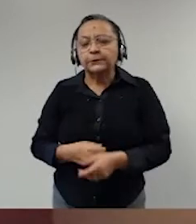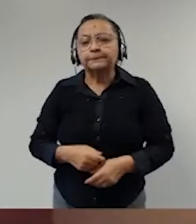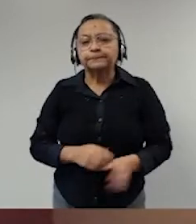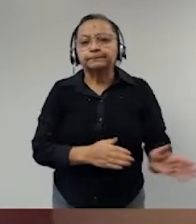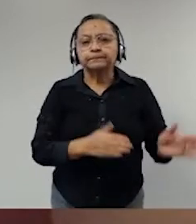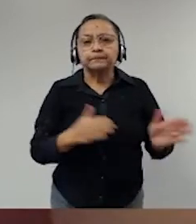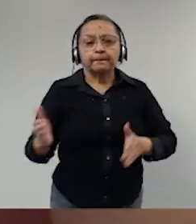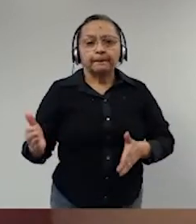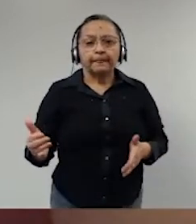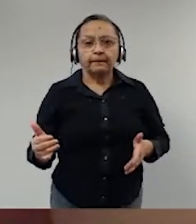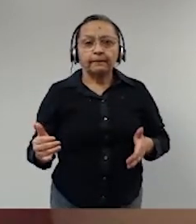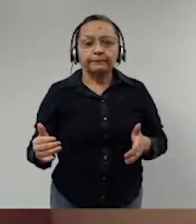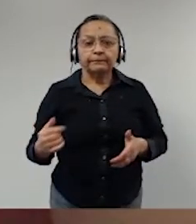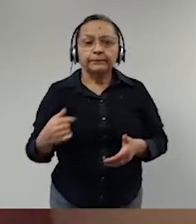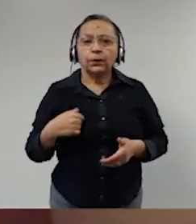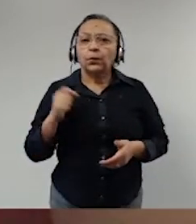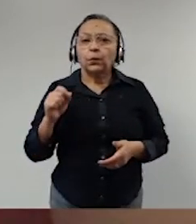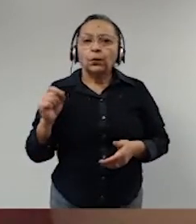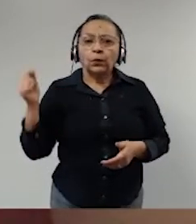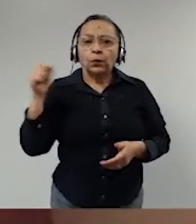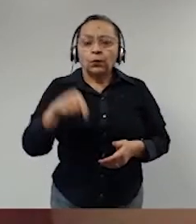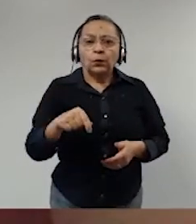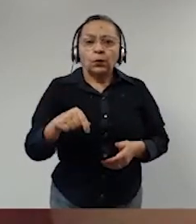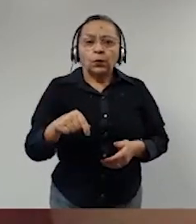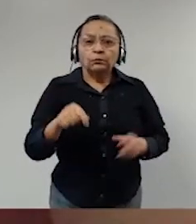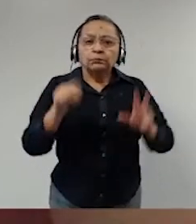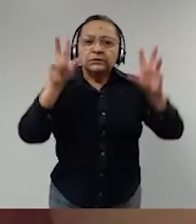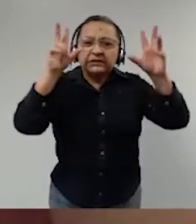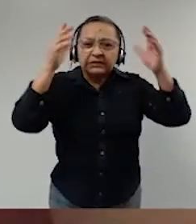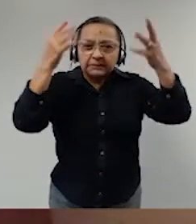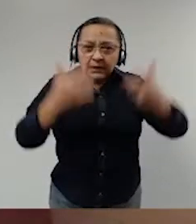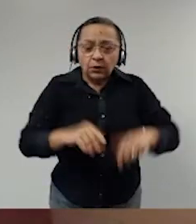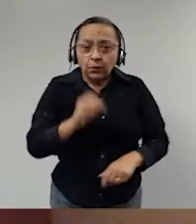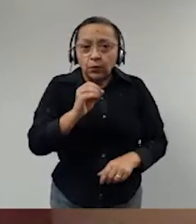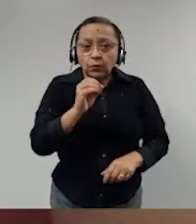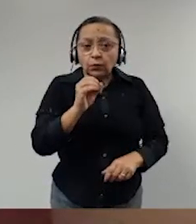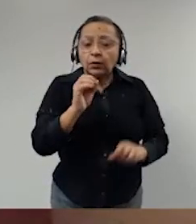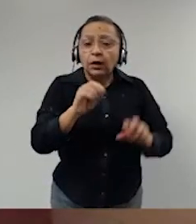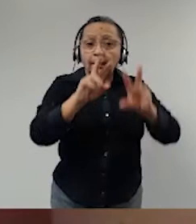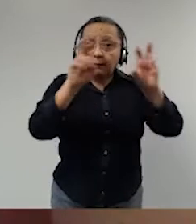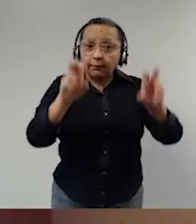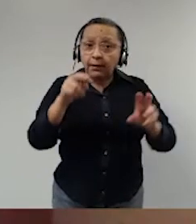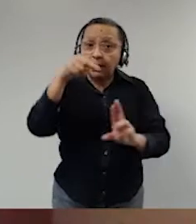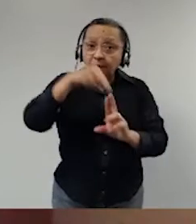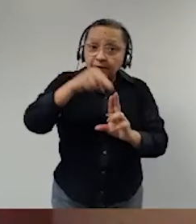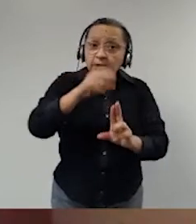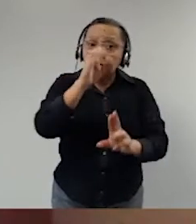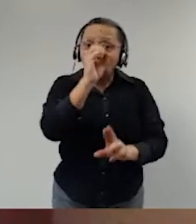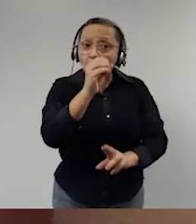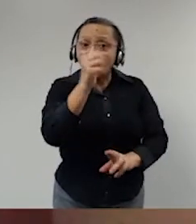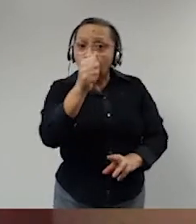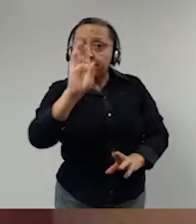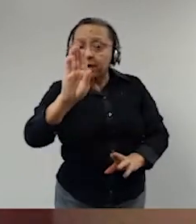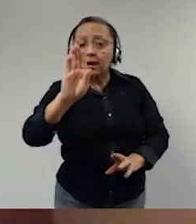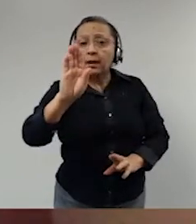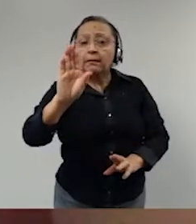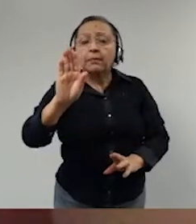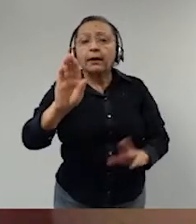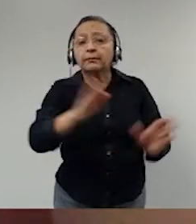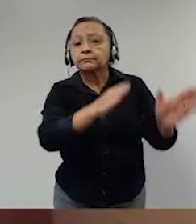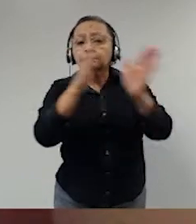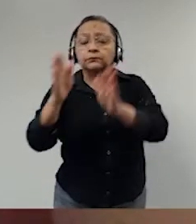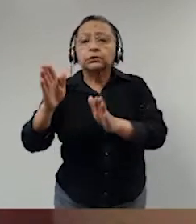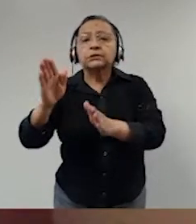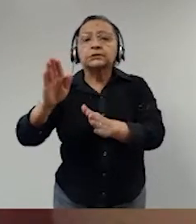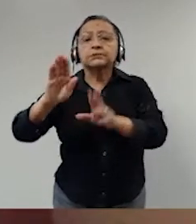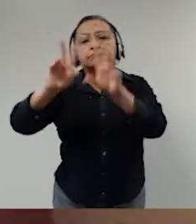eu quero falar um pouco sobre a Ordem dos Advogados do Brasil, eu quero falar sobre a OAB, para falar sobre a questão racial e para falar